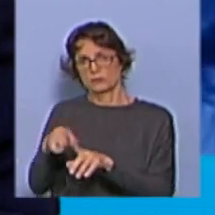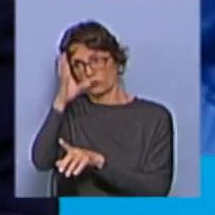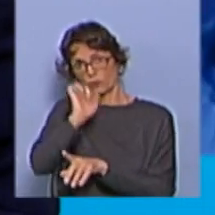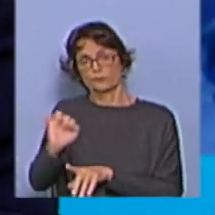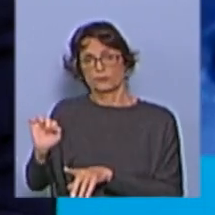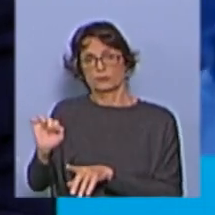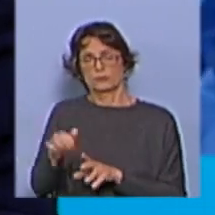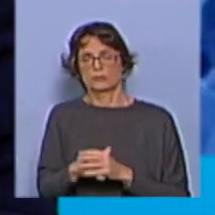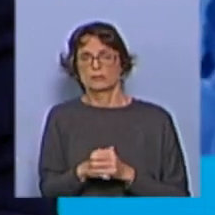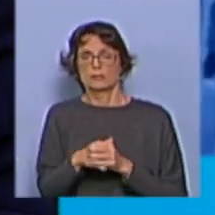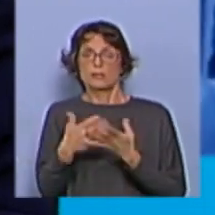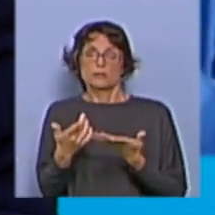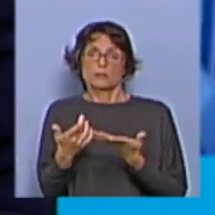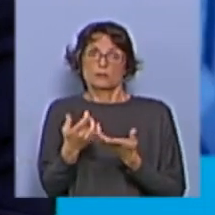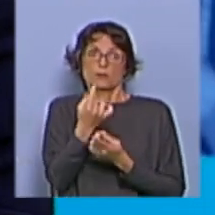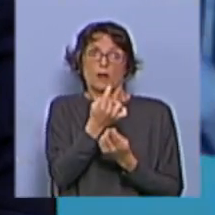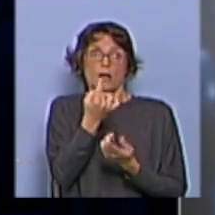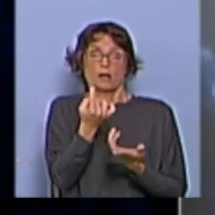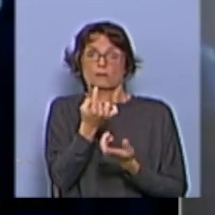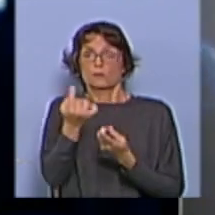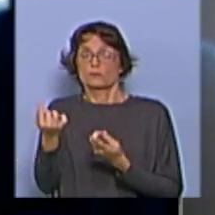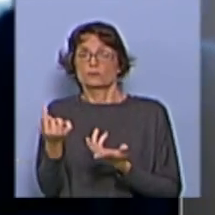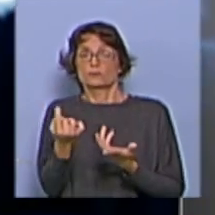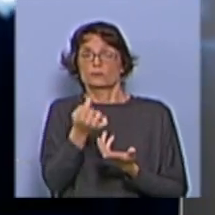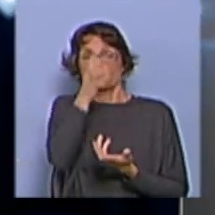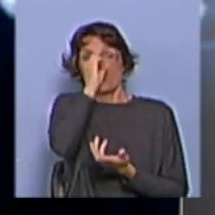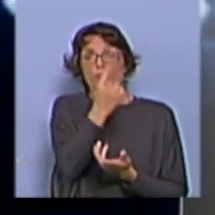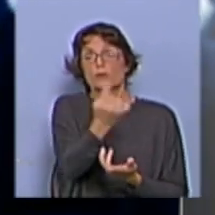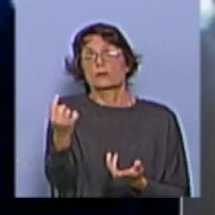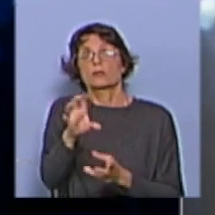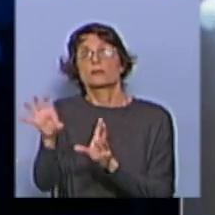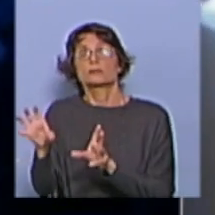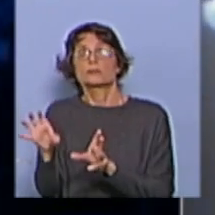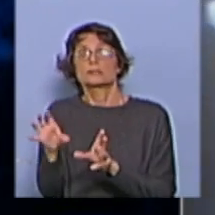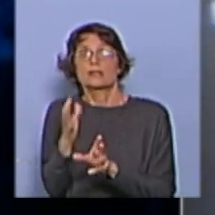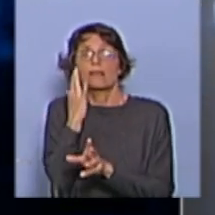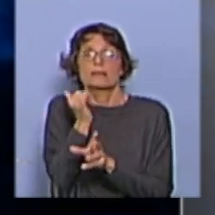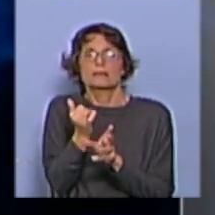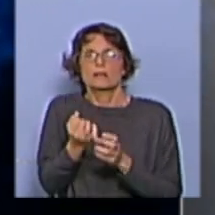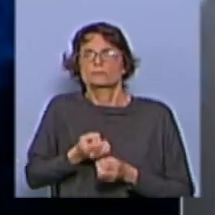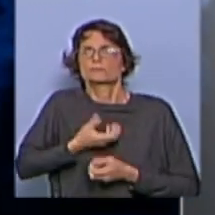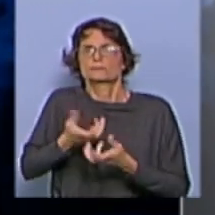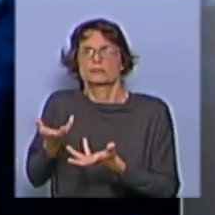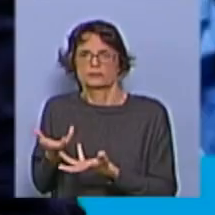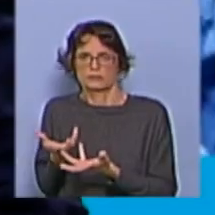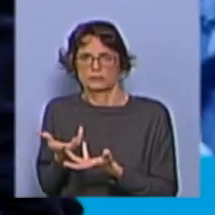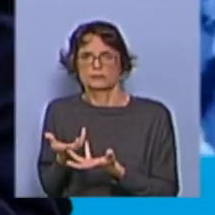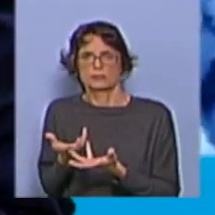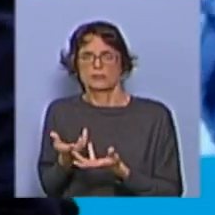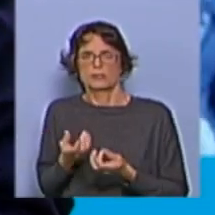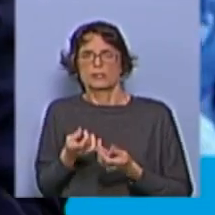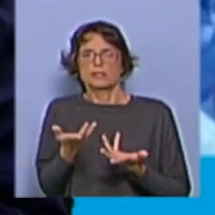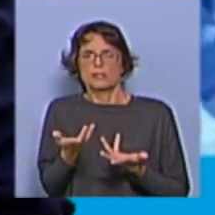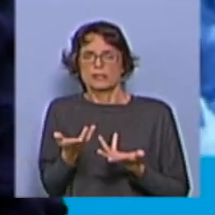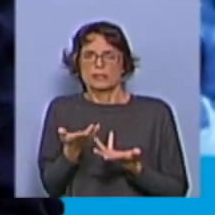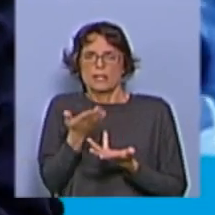tiveram que ser treinados durante o próprio acontecimento e reagiram melhores aqueles que têm as sociedades mais, por assim dizer, mais de